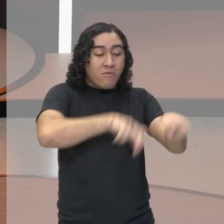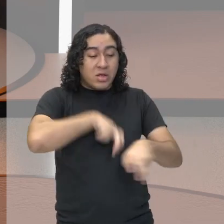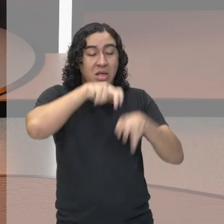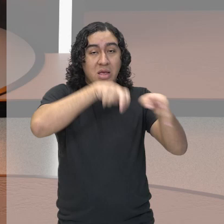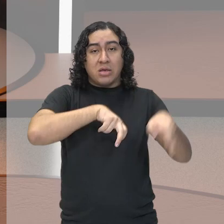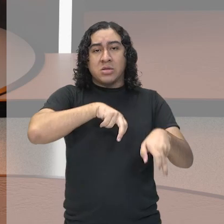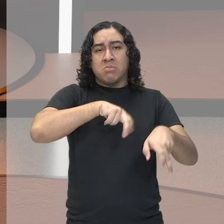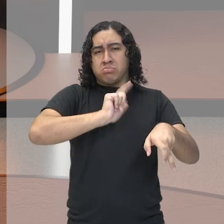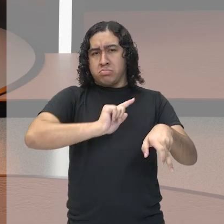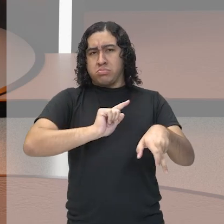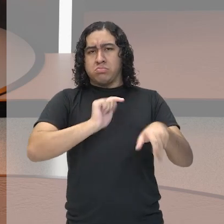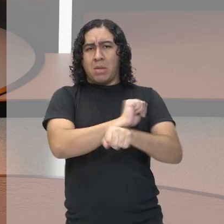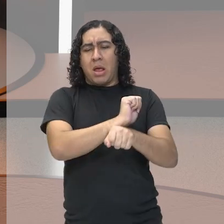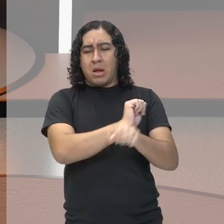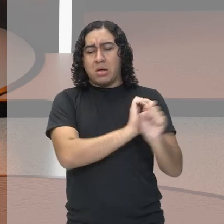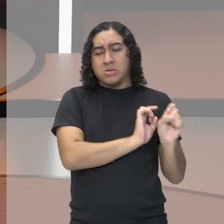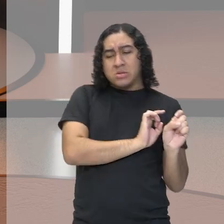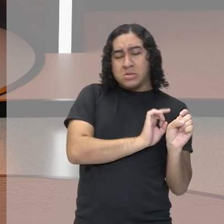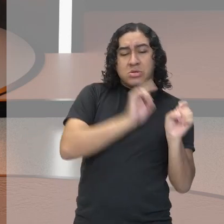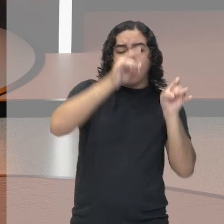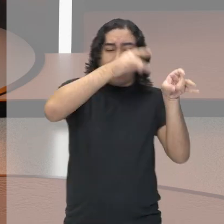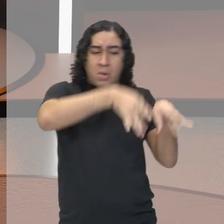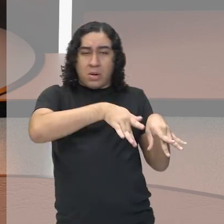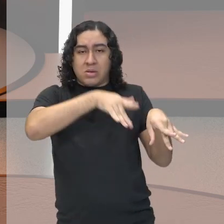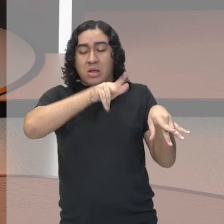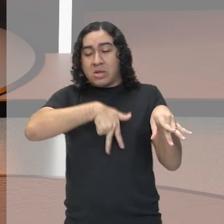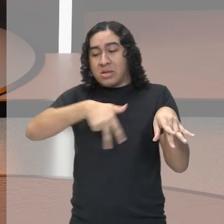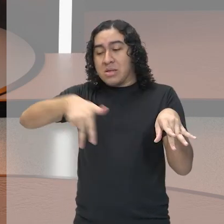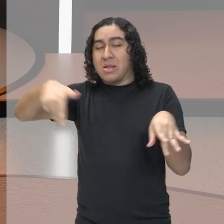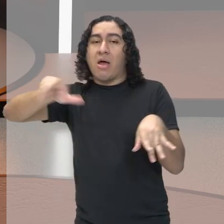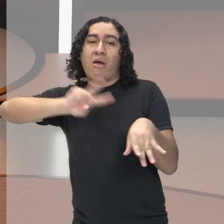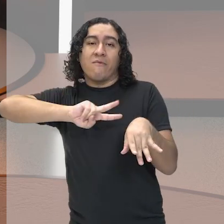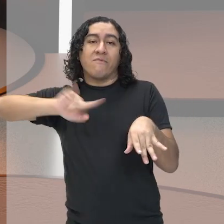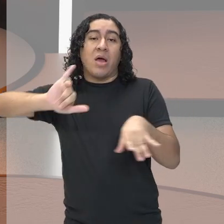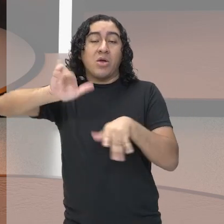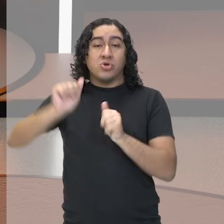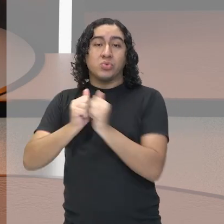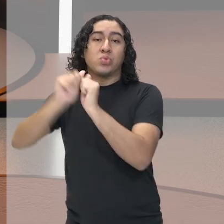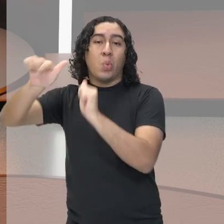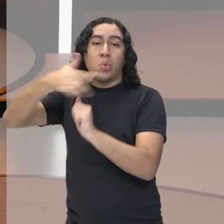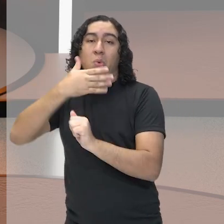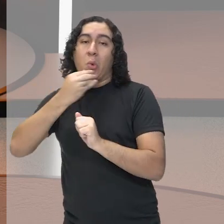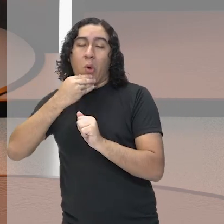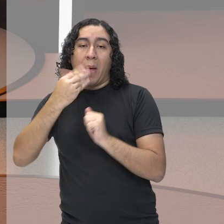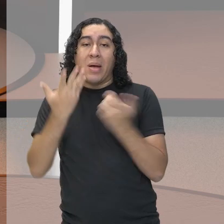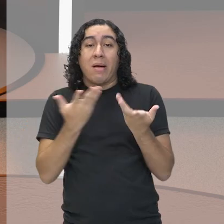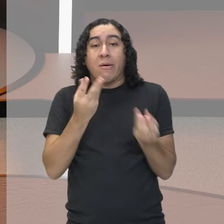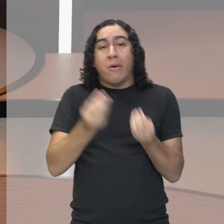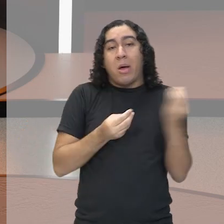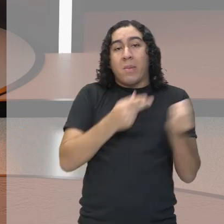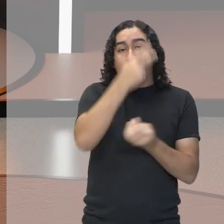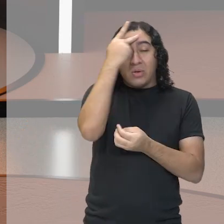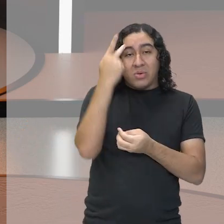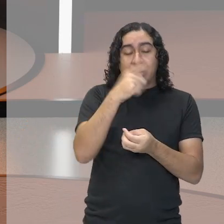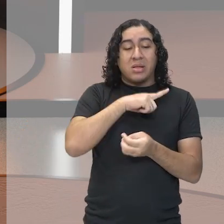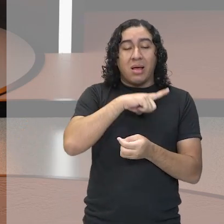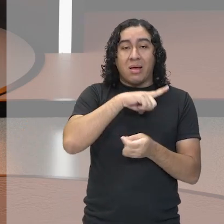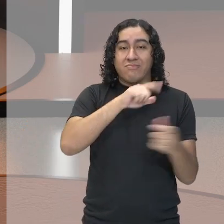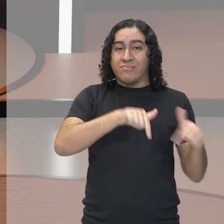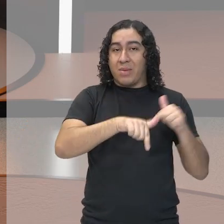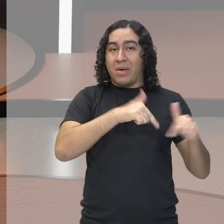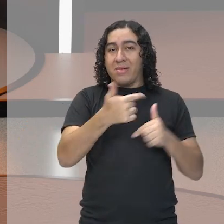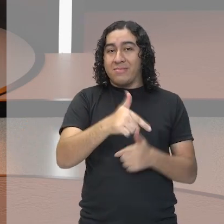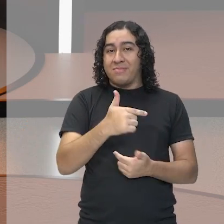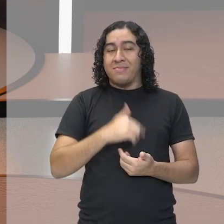sair, vão atrás do Conselheiro. Então vai deixar aí os fazendeiros na mão. E o discurso dele também de